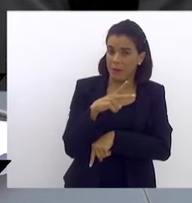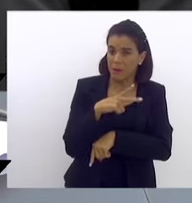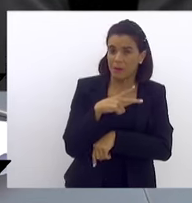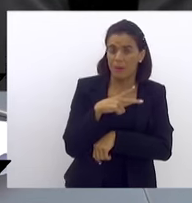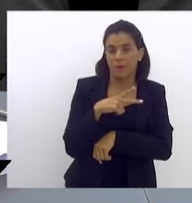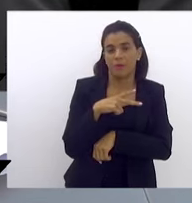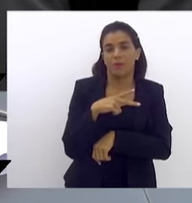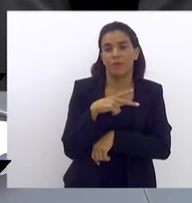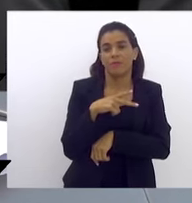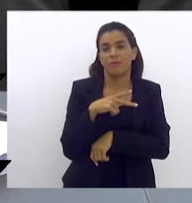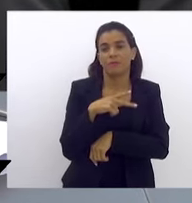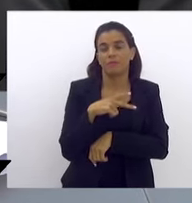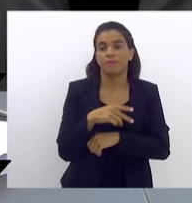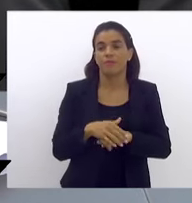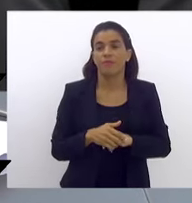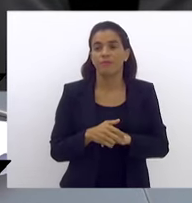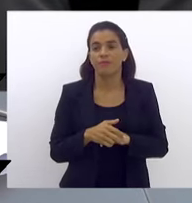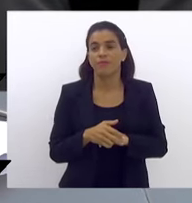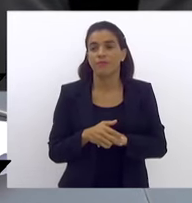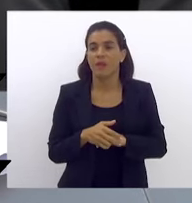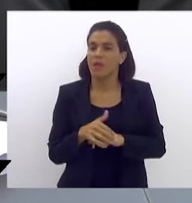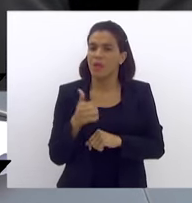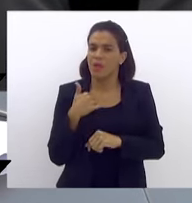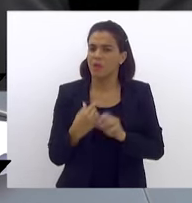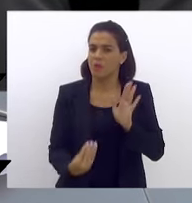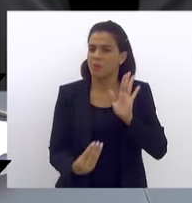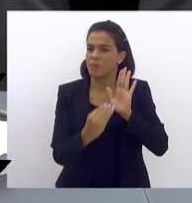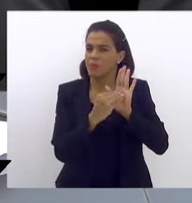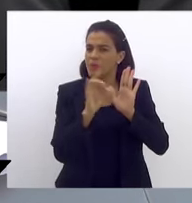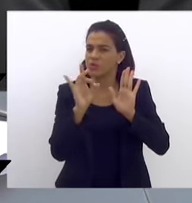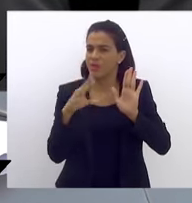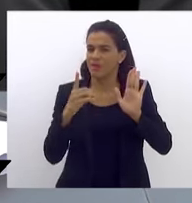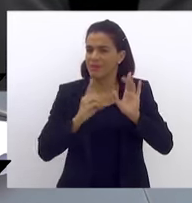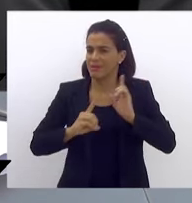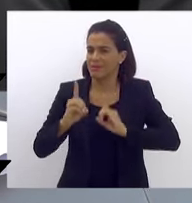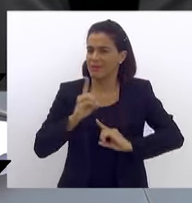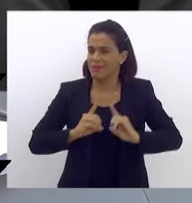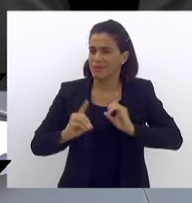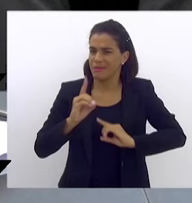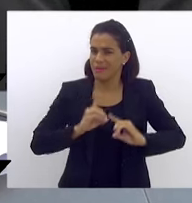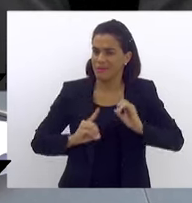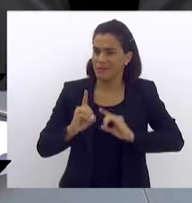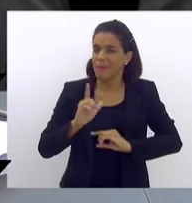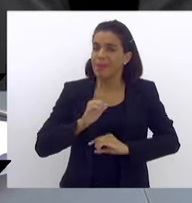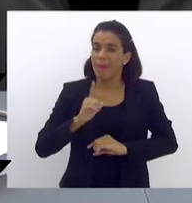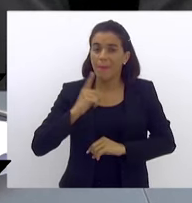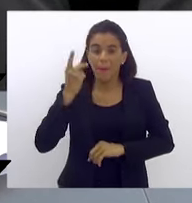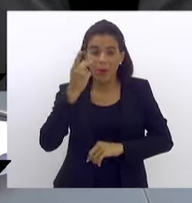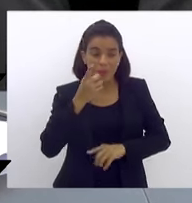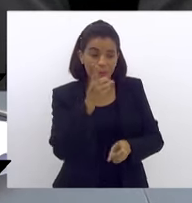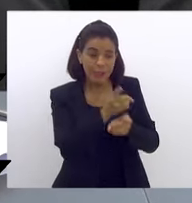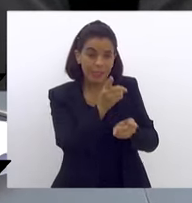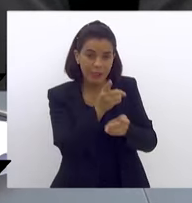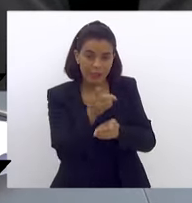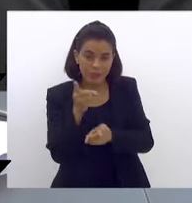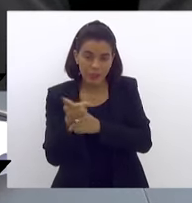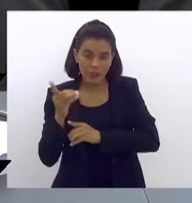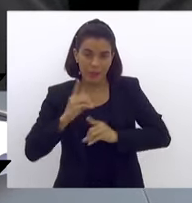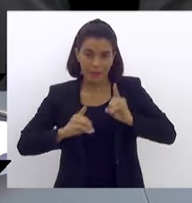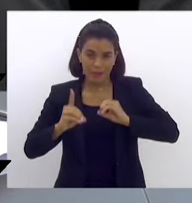no plenário não aqui Eu não colocaria só depressão quer dizer você tem uma política para diagnosticar